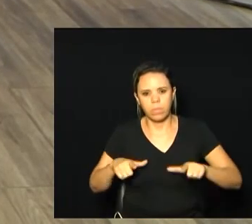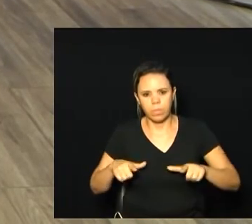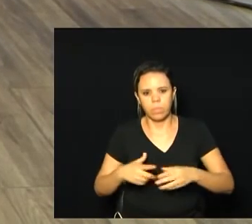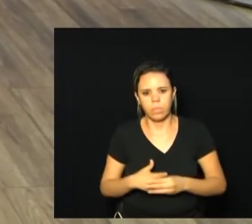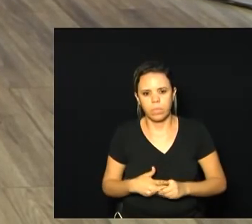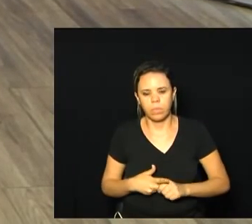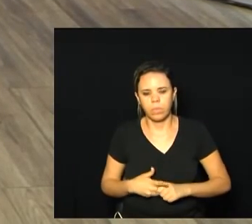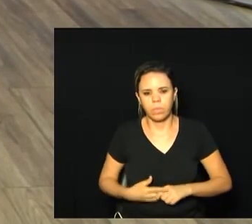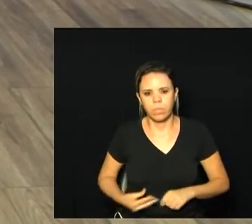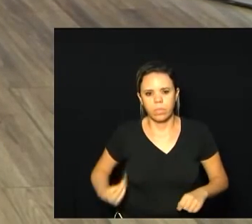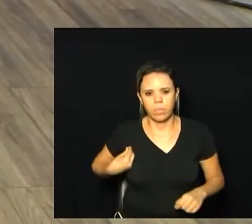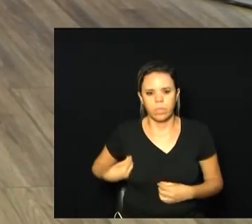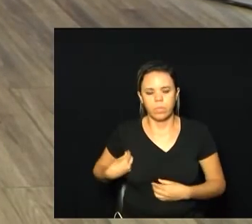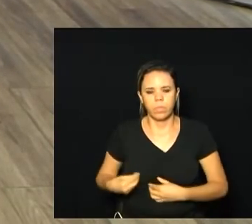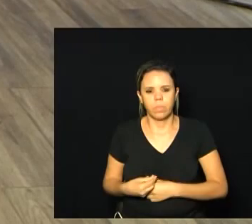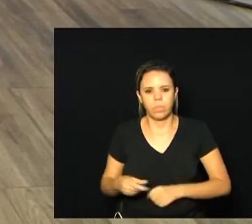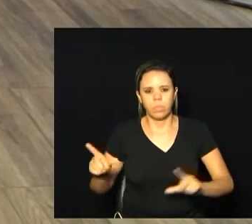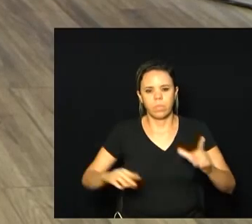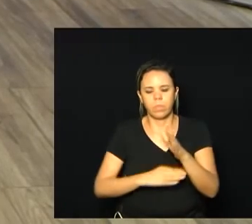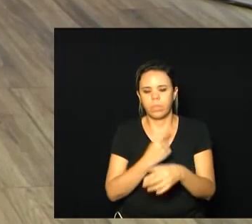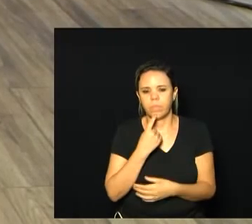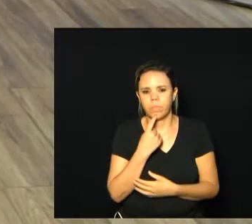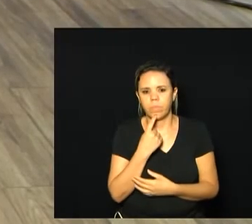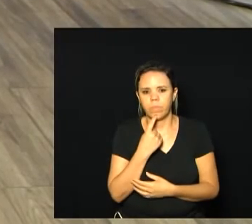honraria, transmissão ao vivo da TV Câmara